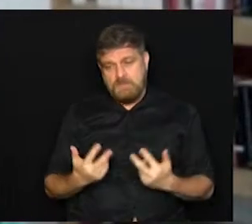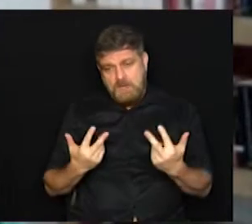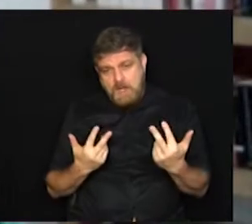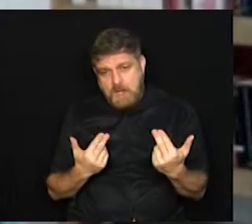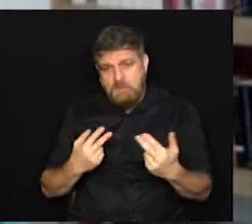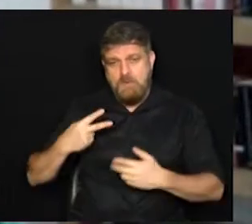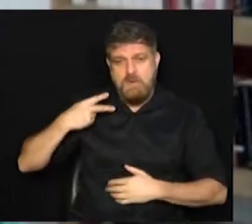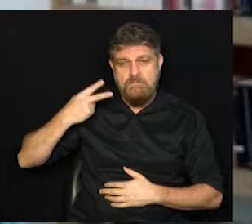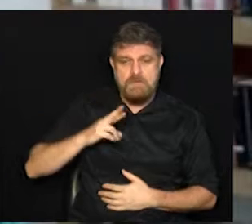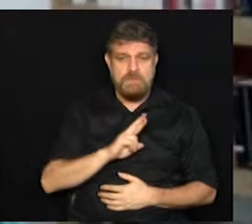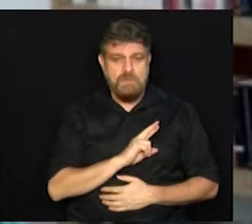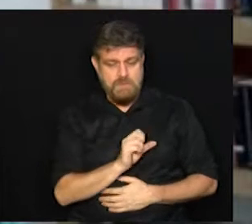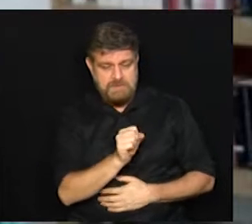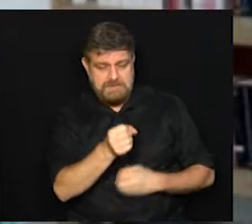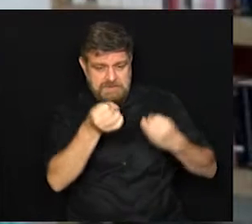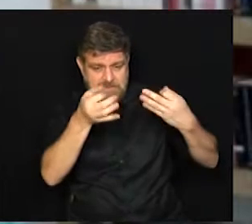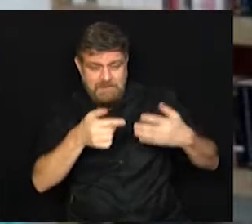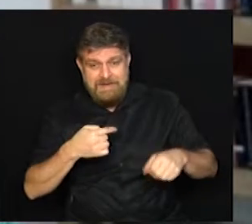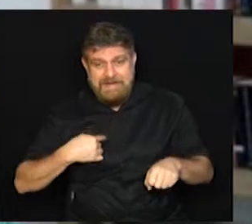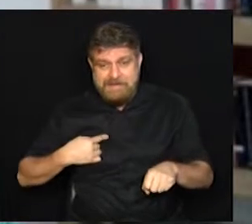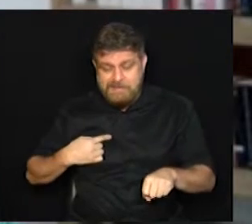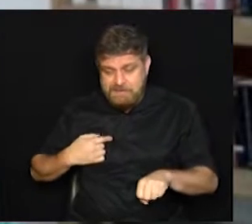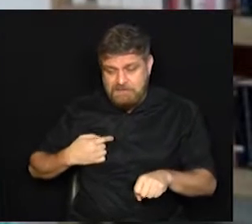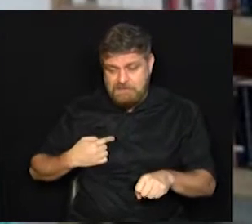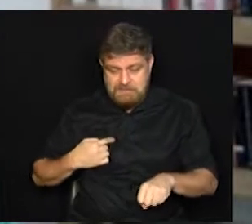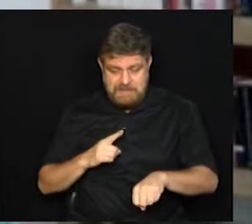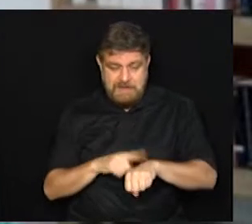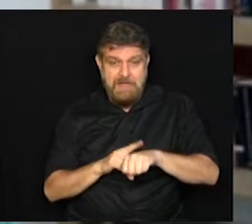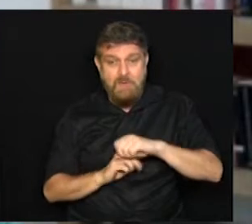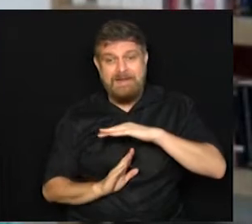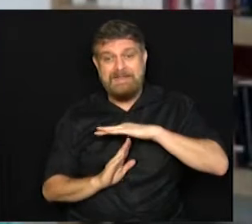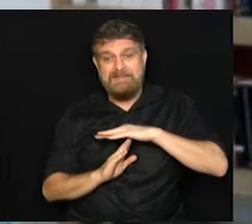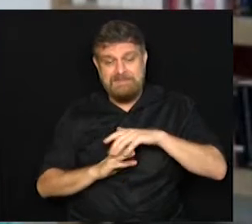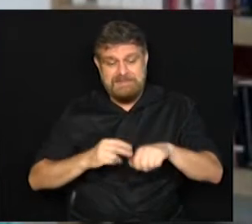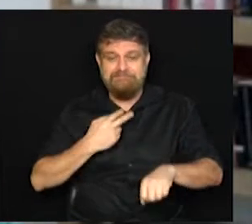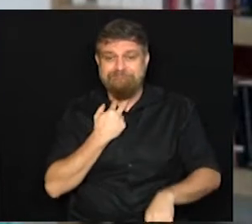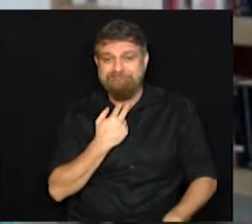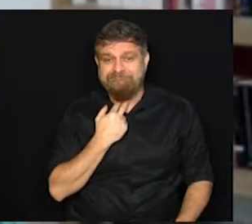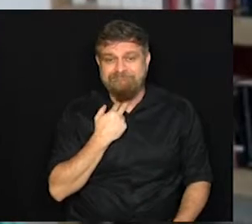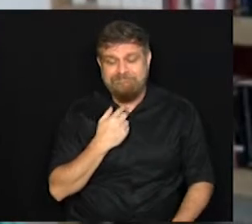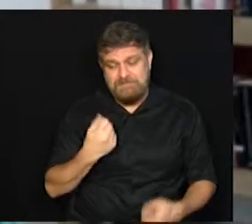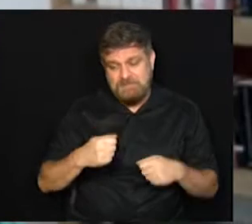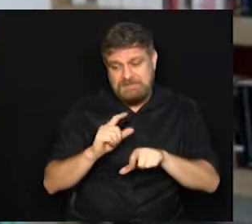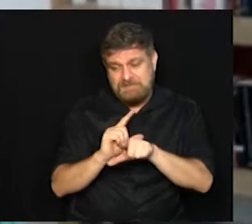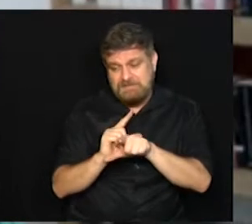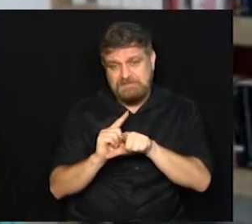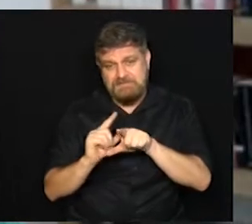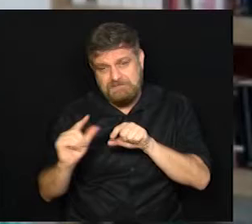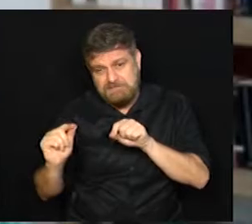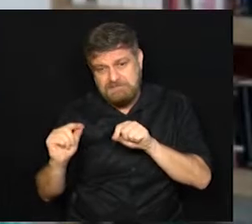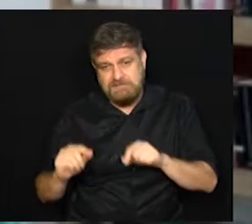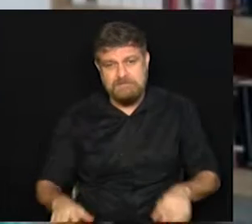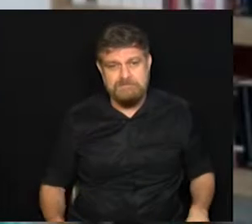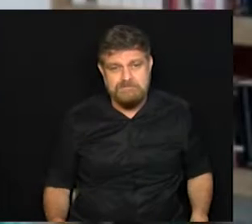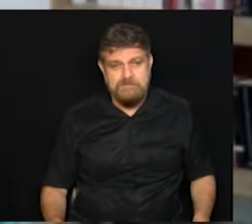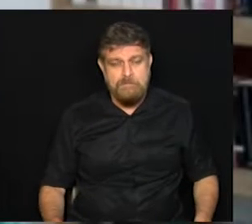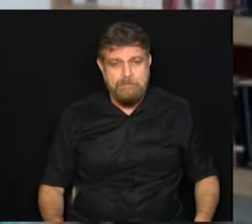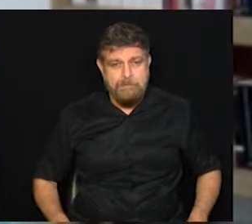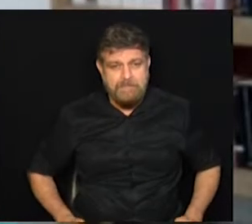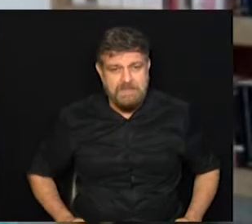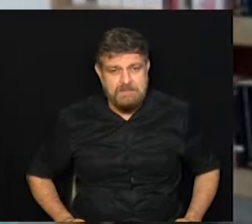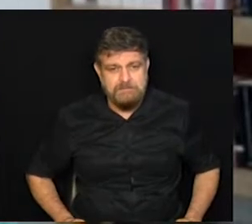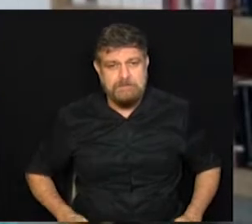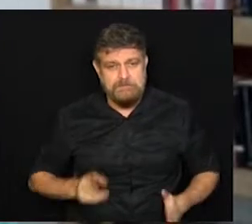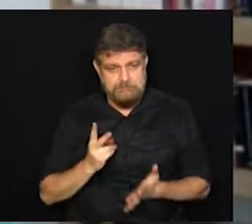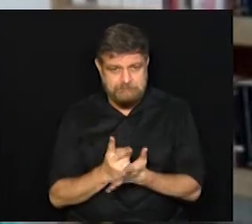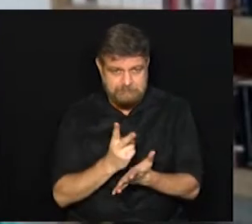Luiz Carlos Rossini disse, eu vou ficar acompanhando até um ponto a reunião, eu tenho um outro compromisso logo mais, mas sempre